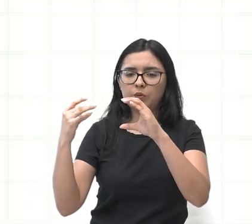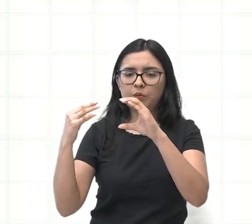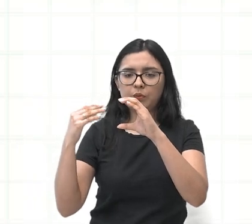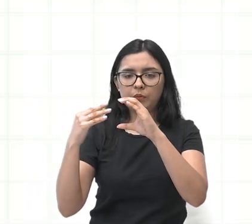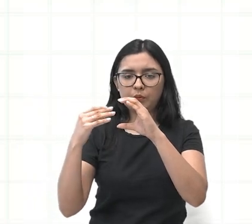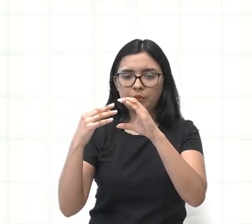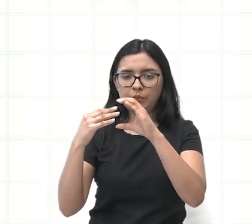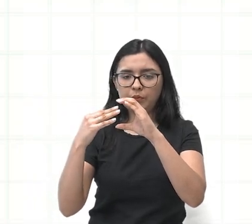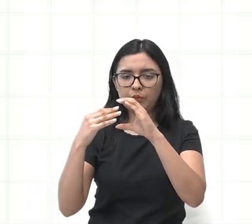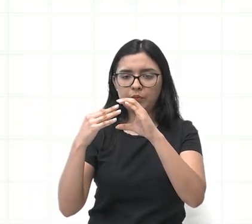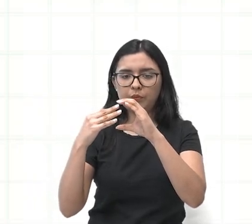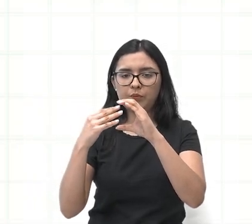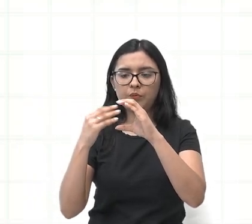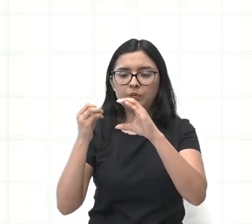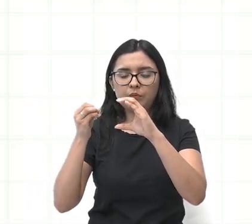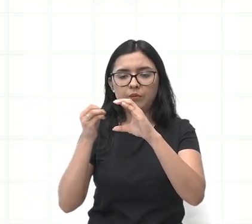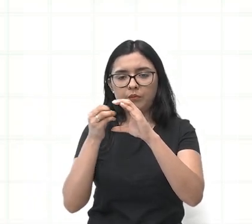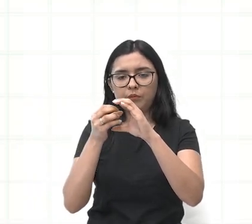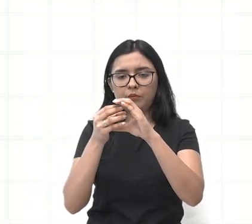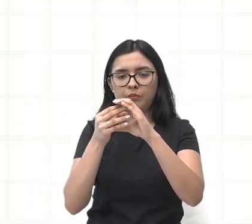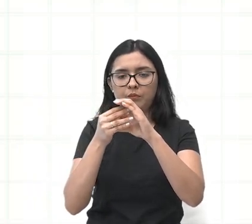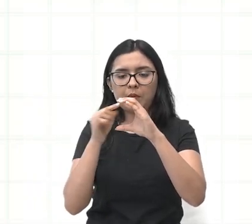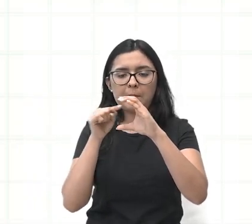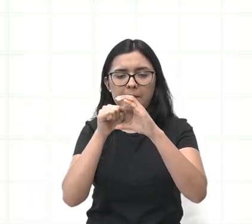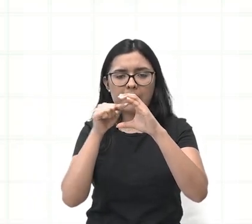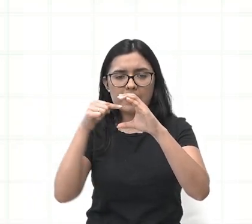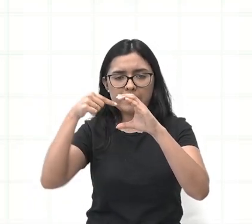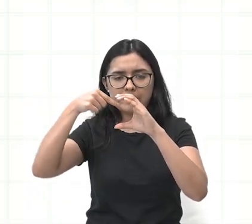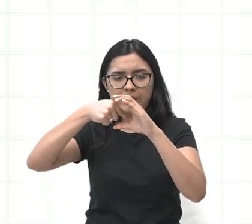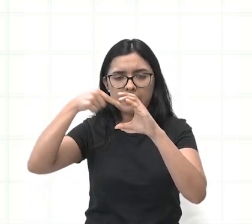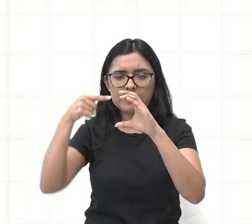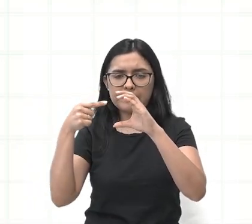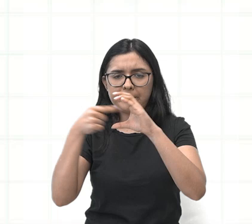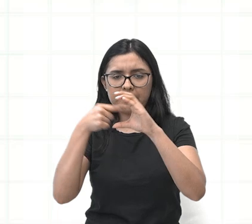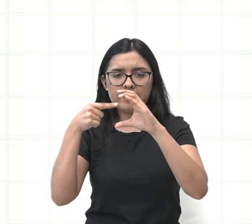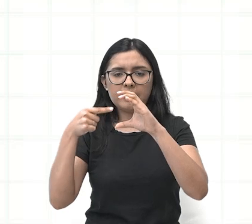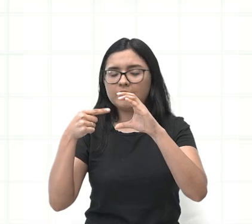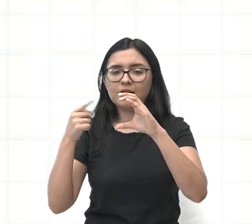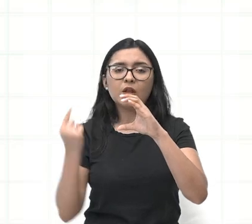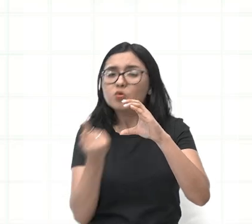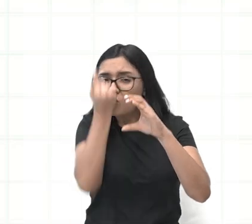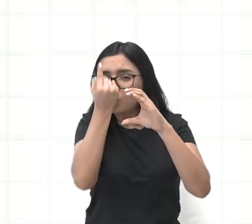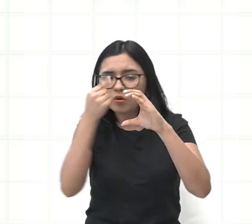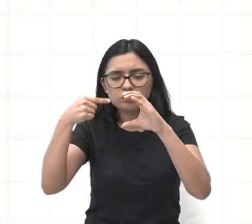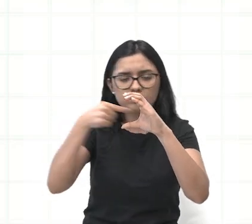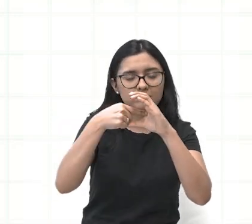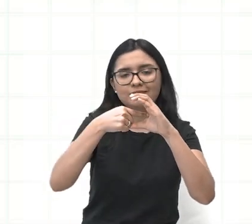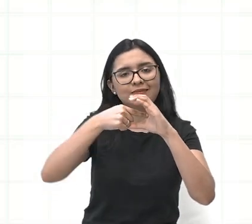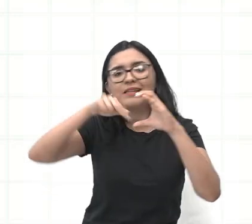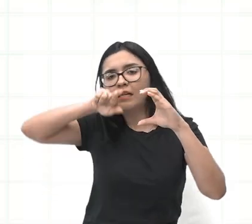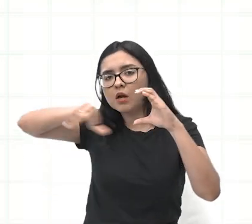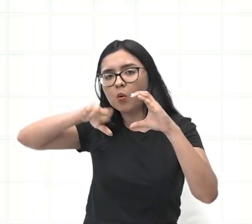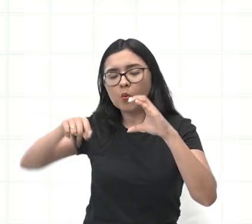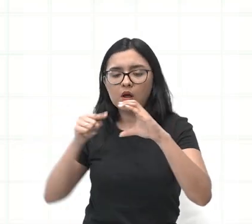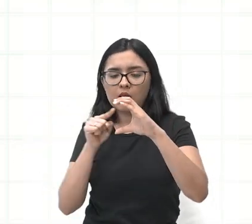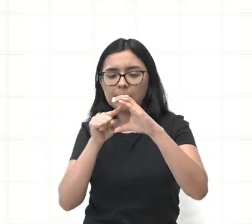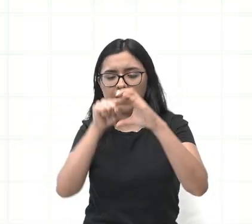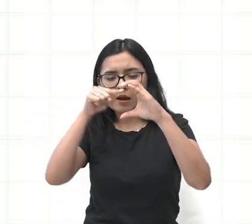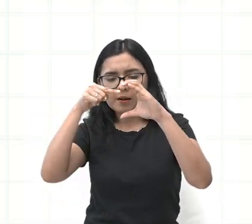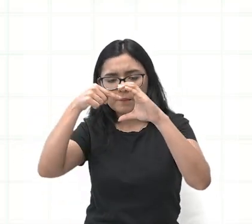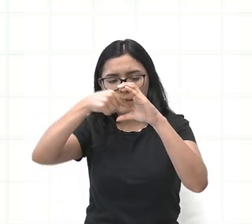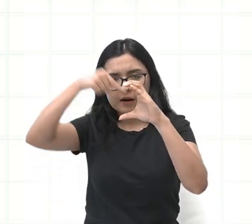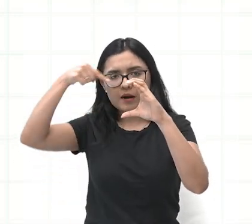olhos, ela acaba sendo desviada. Ela não é convergida a um ponto, ela vai para